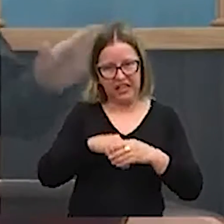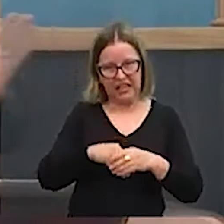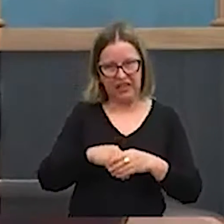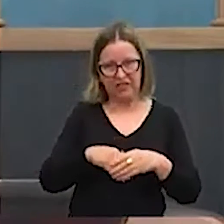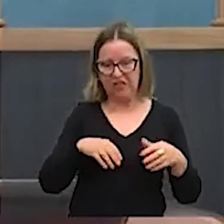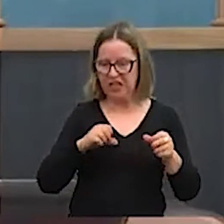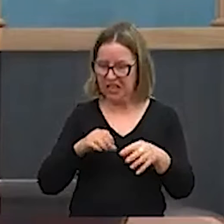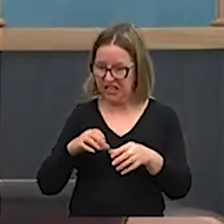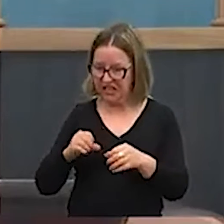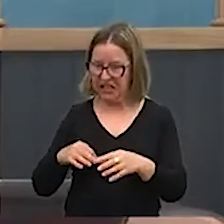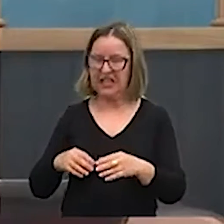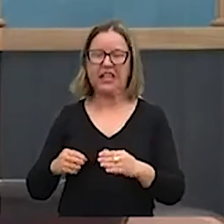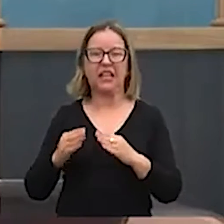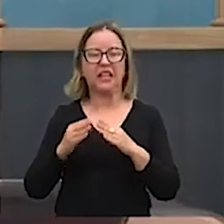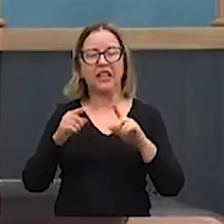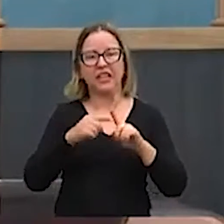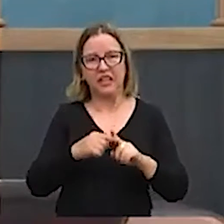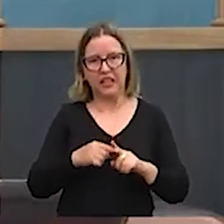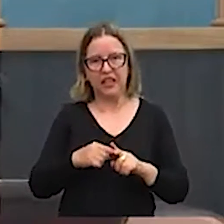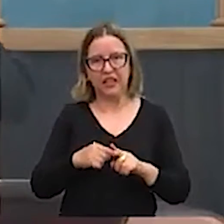menino de igreja batista.